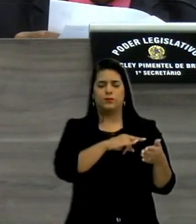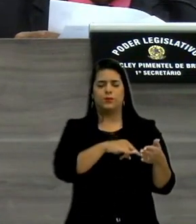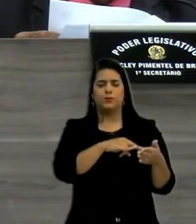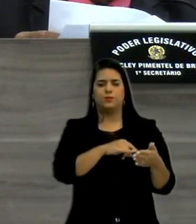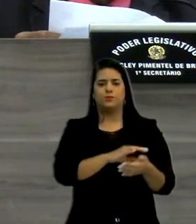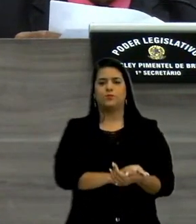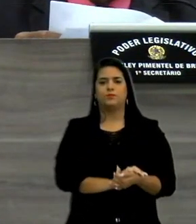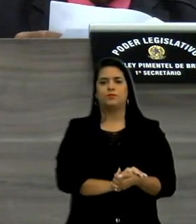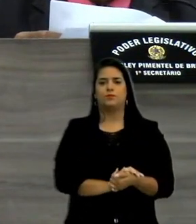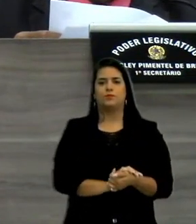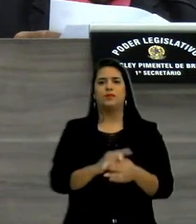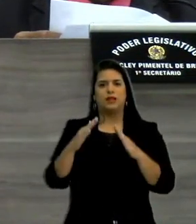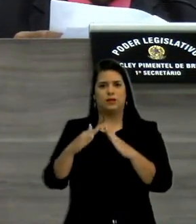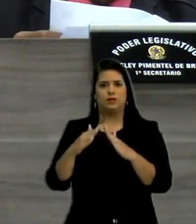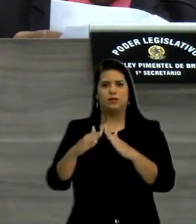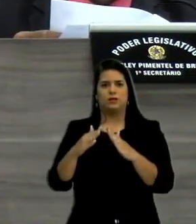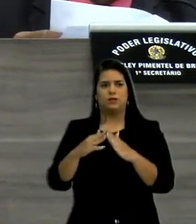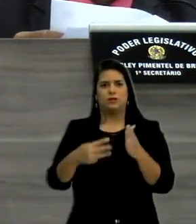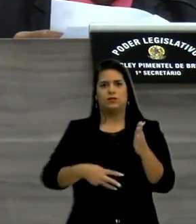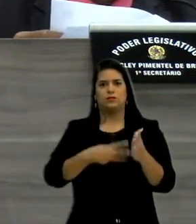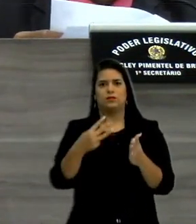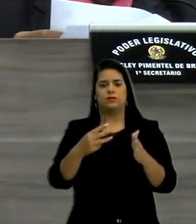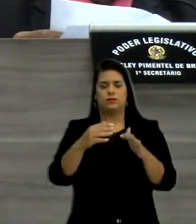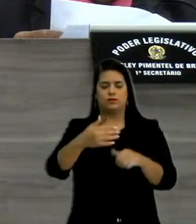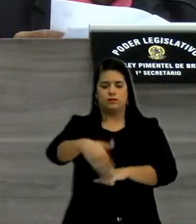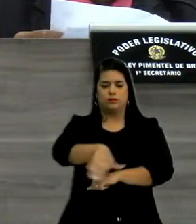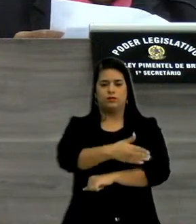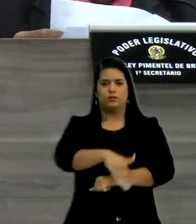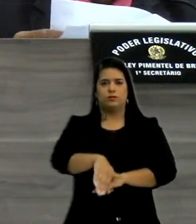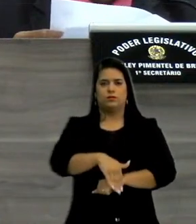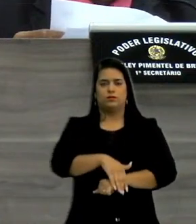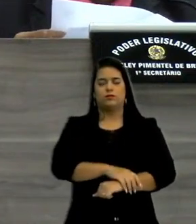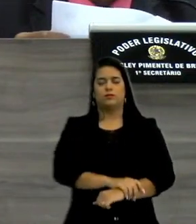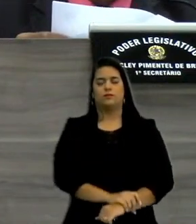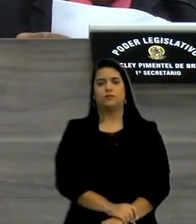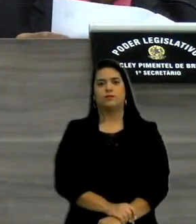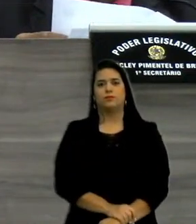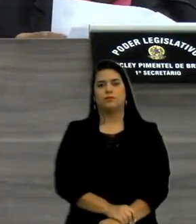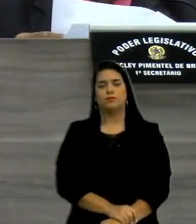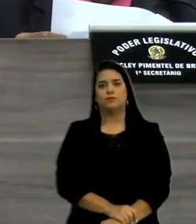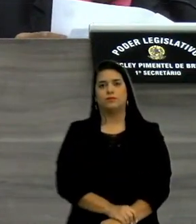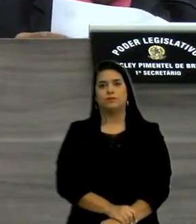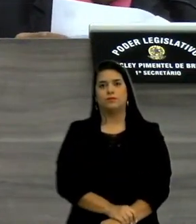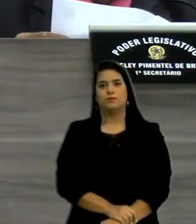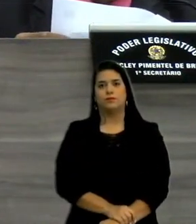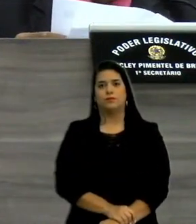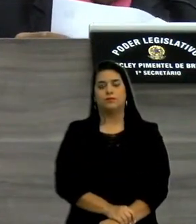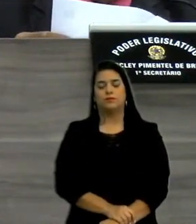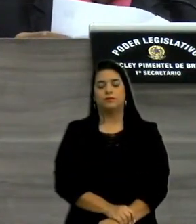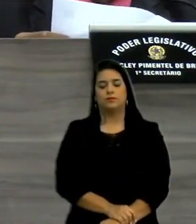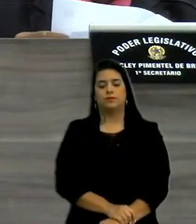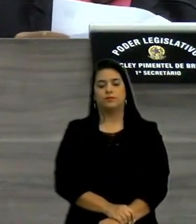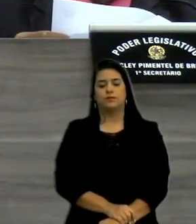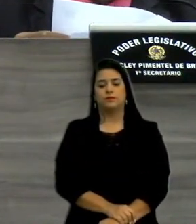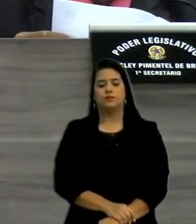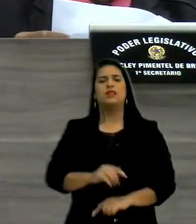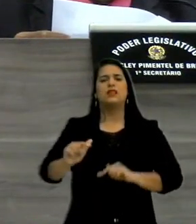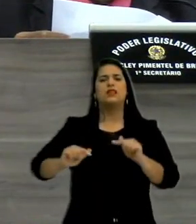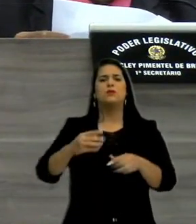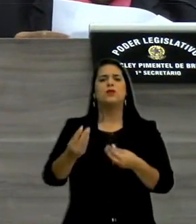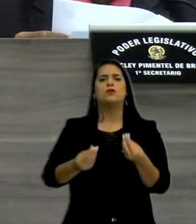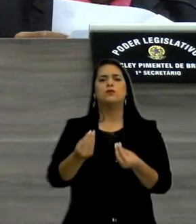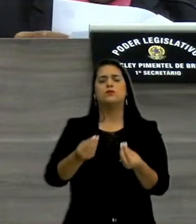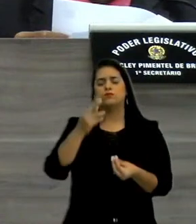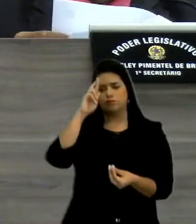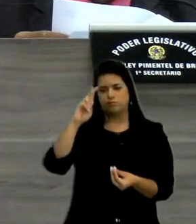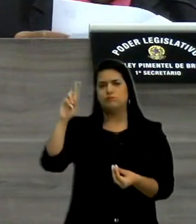009/601-243-90, endereço residencial, 3ª Travessa Joaquim Nabuco, número 198, Centro, São Bento do Una. Cargo, função, diretora, presidente